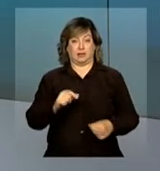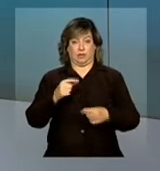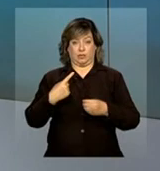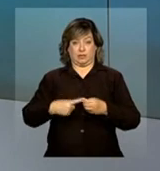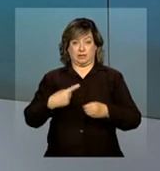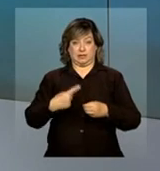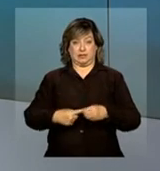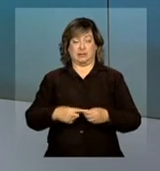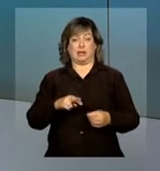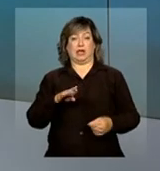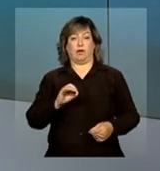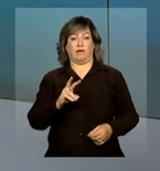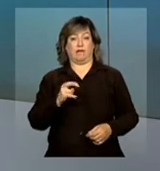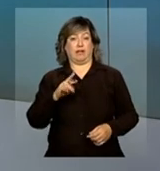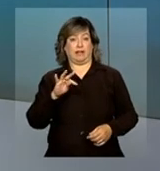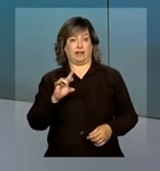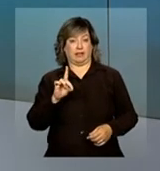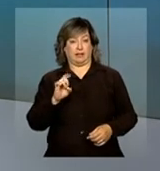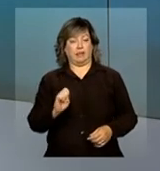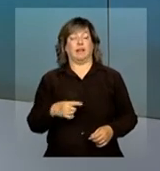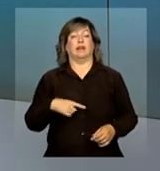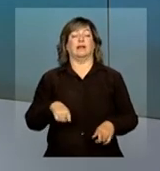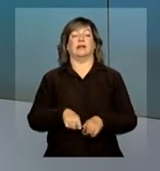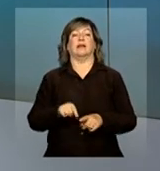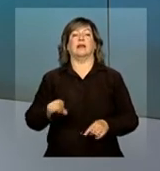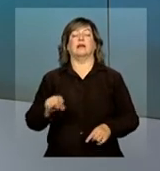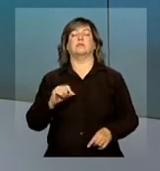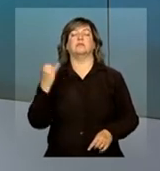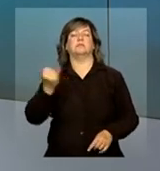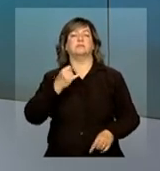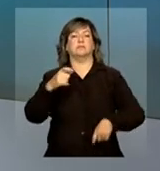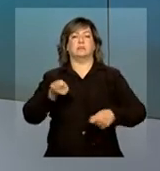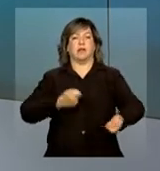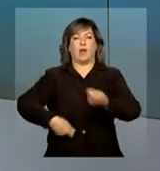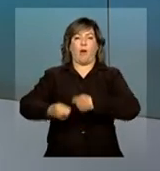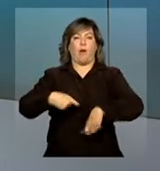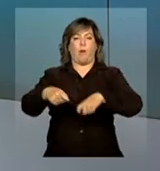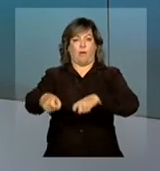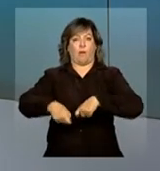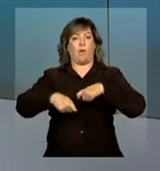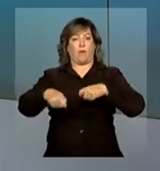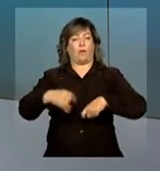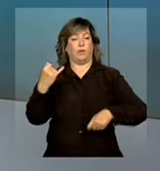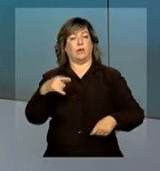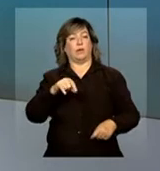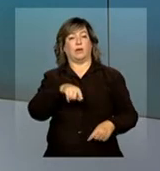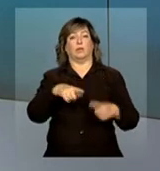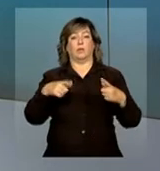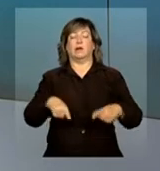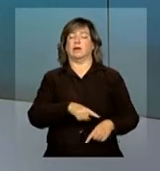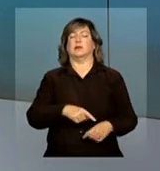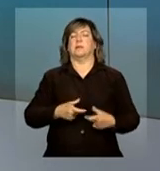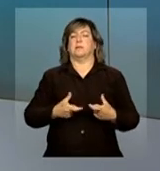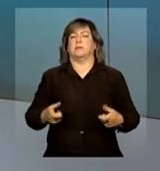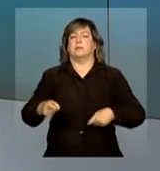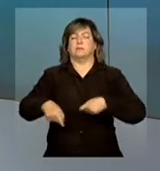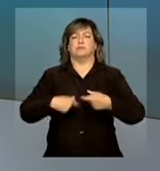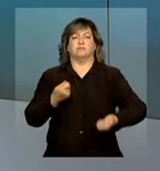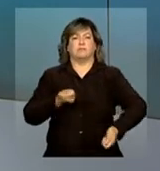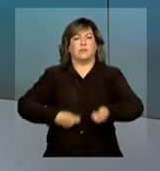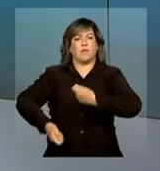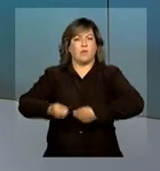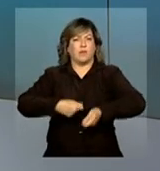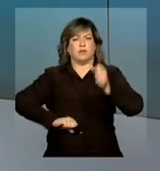para a abertura da colheita por marcar o crescimento do agronegócio brasileiro. Lá, o sucesso da agricultura